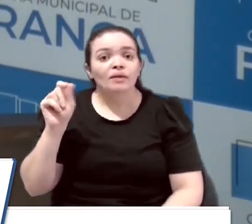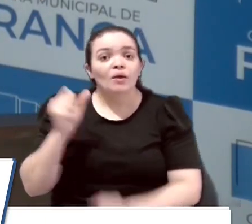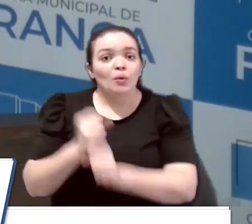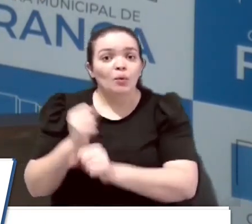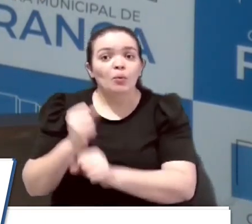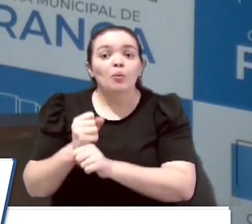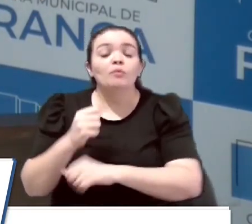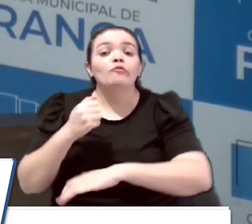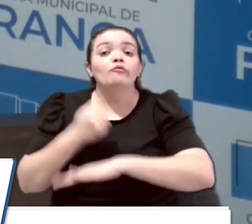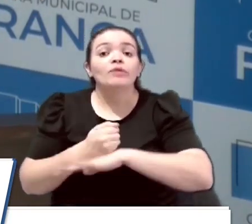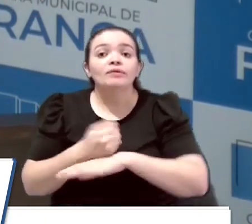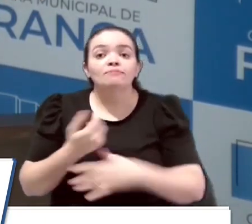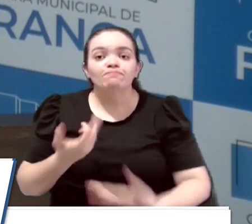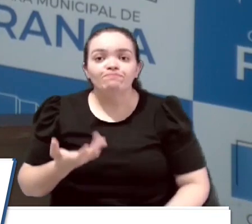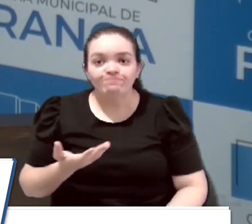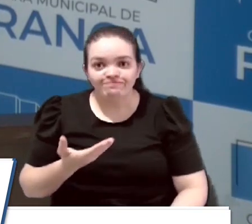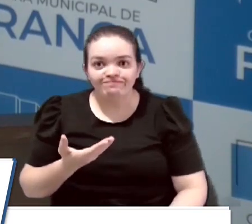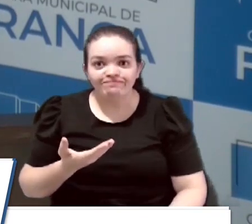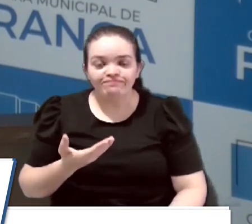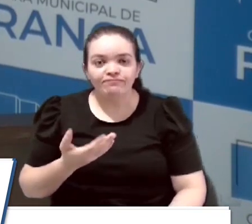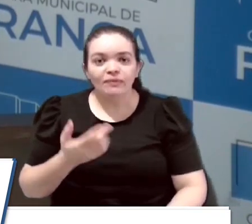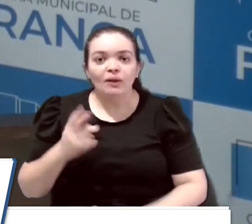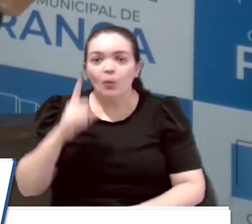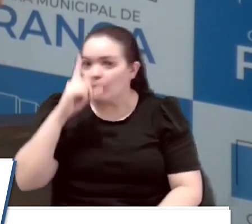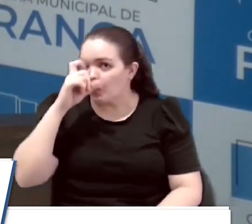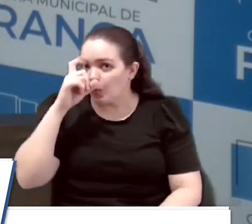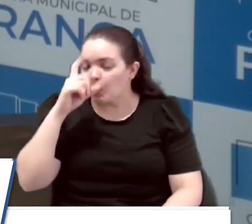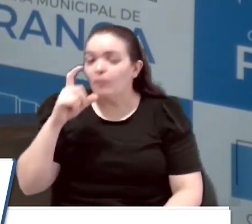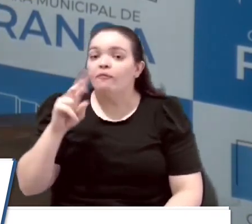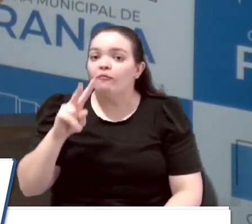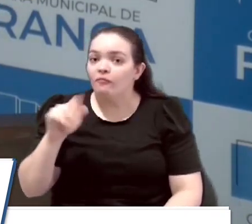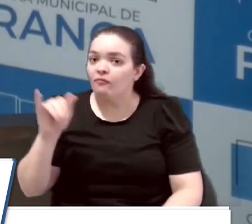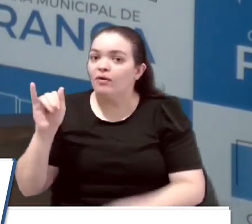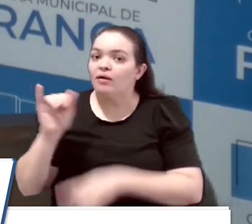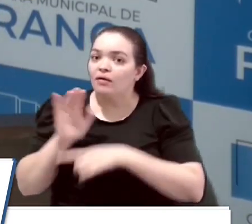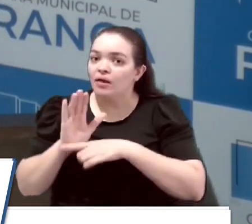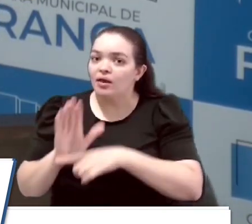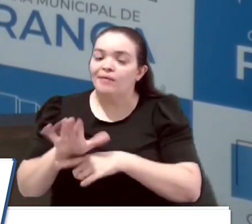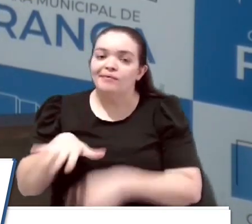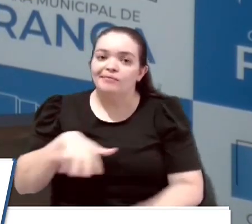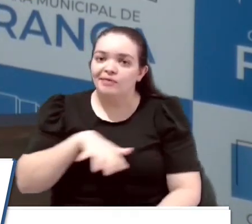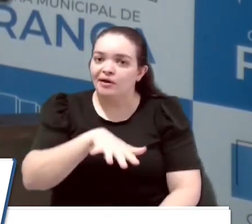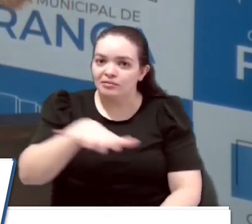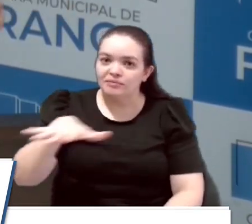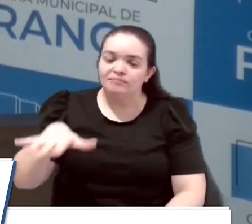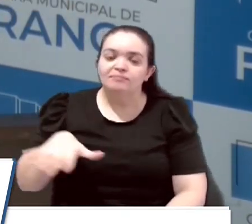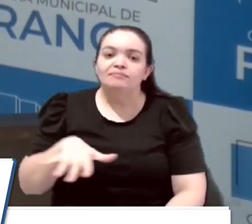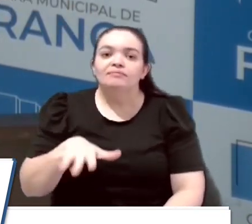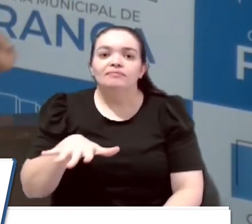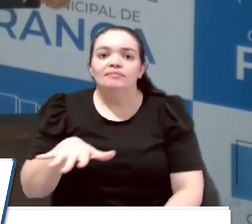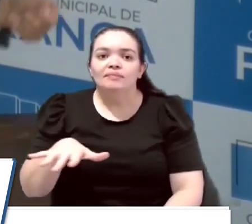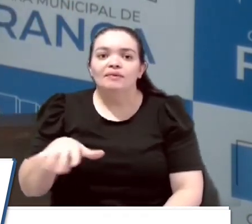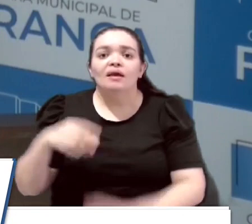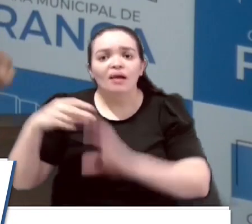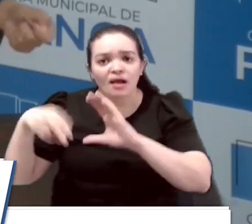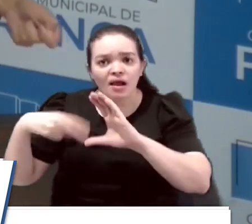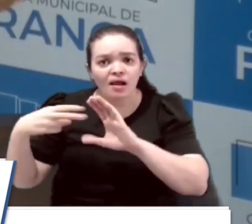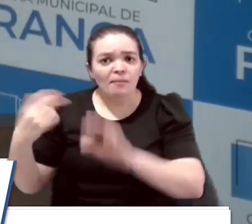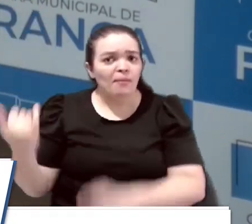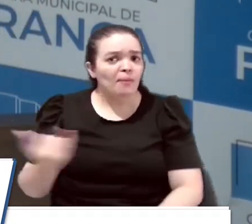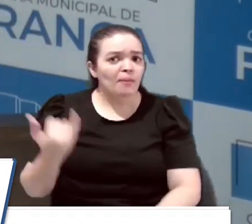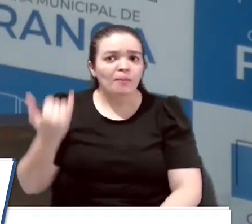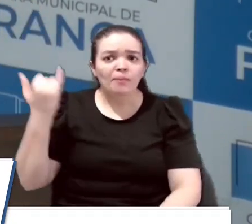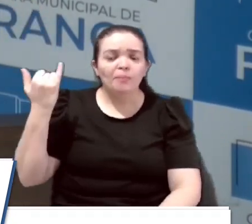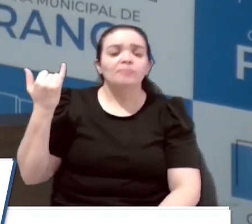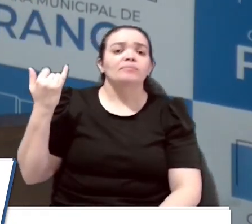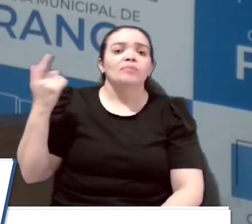Franca. Um hospital que vai ajudar a região toda. A Câmara foi fundamental, porque quando nós precisamos